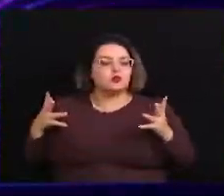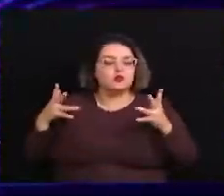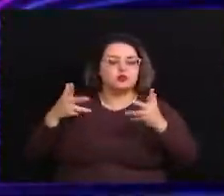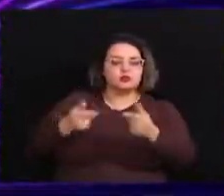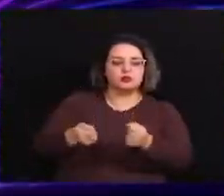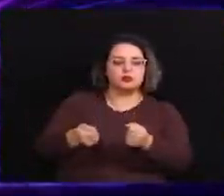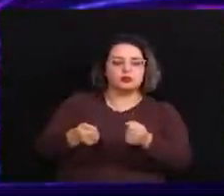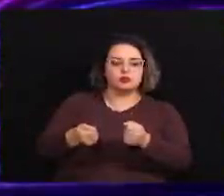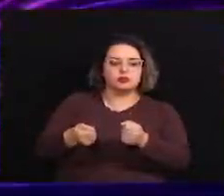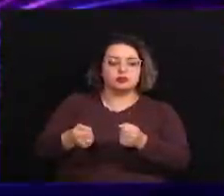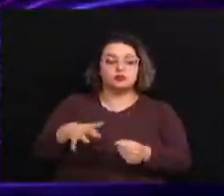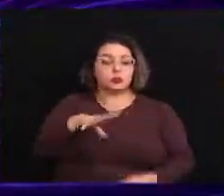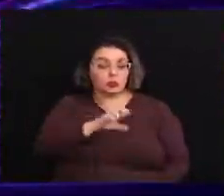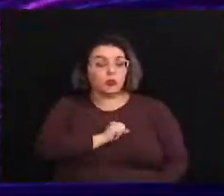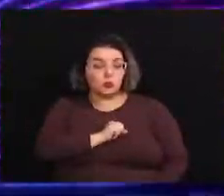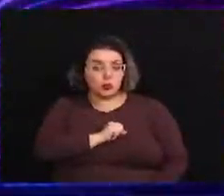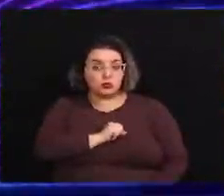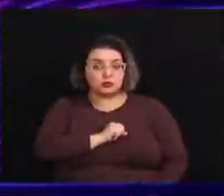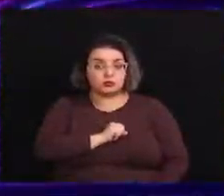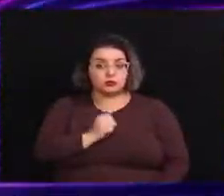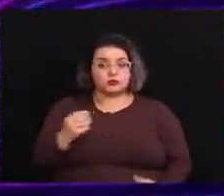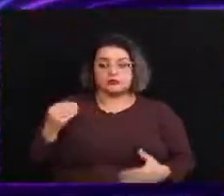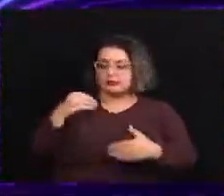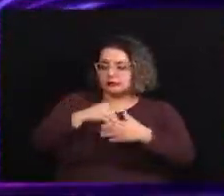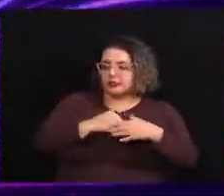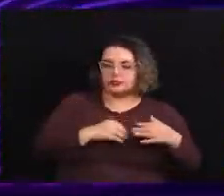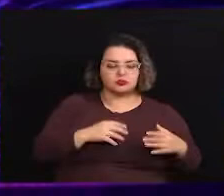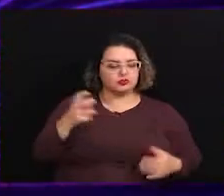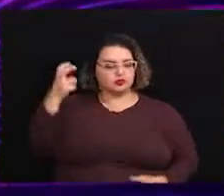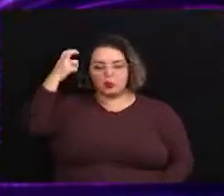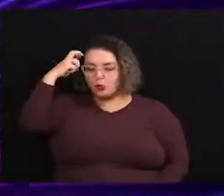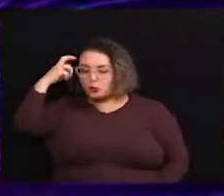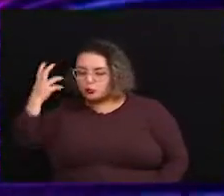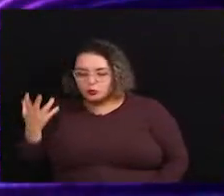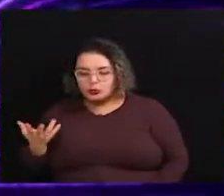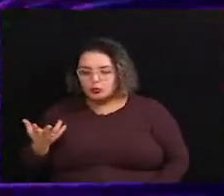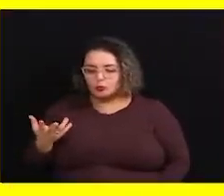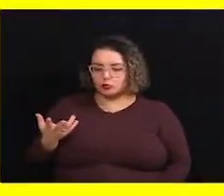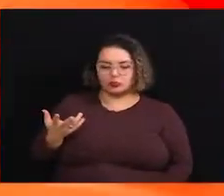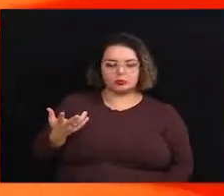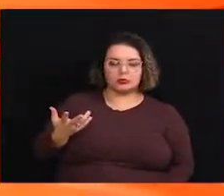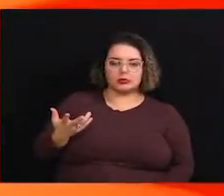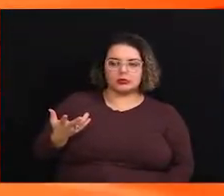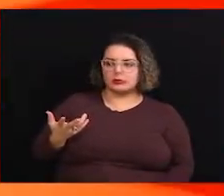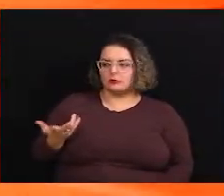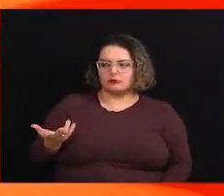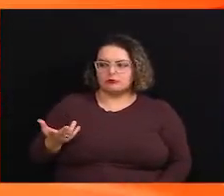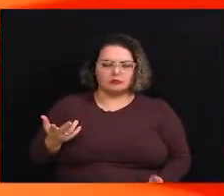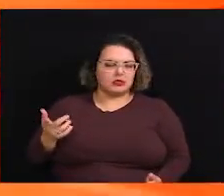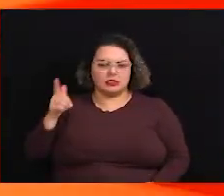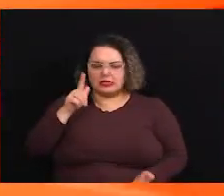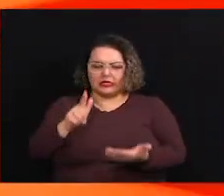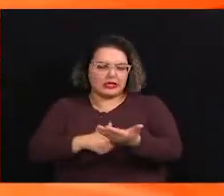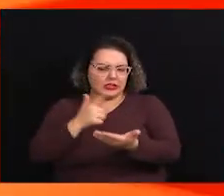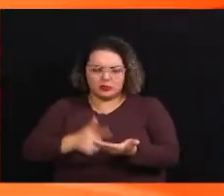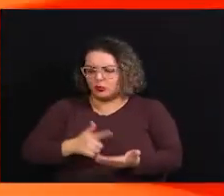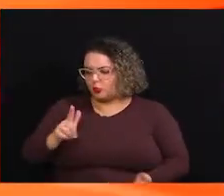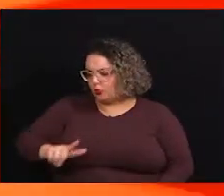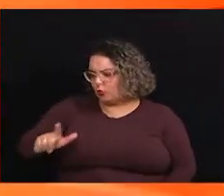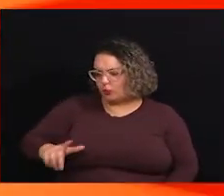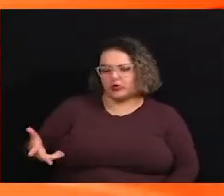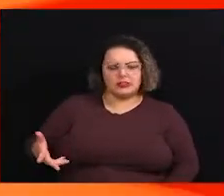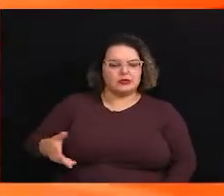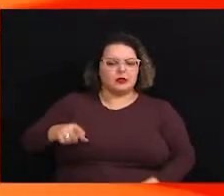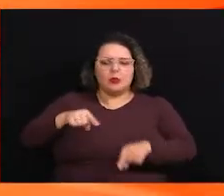aquilo que eu gosto, dentro de cultura, dentro de, enfim, literatura, dentro de